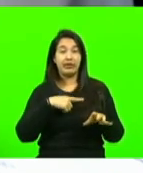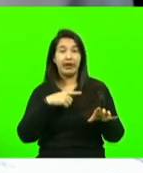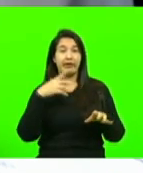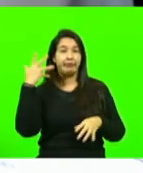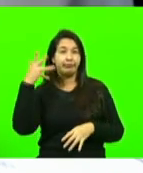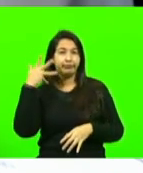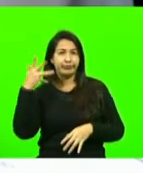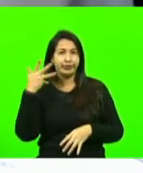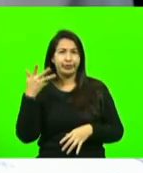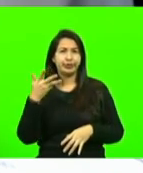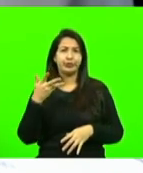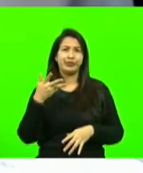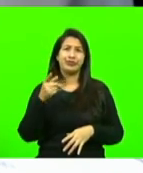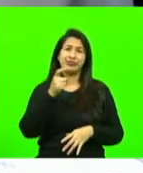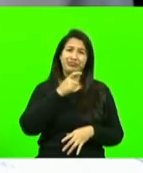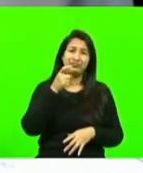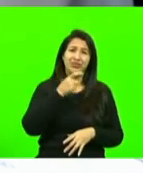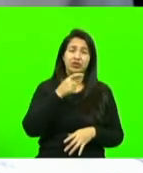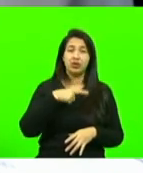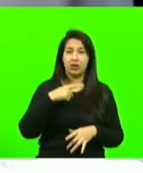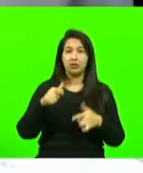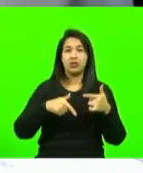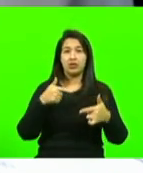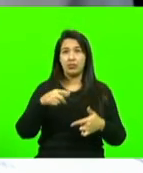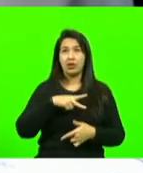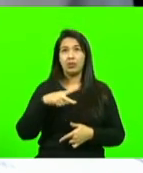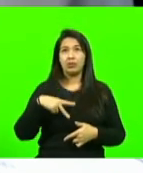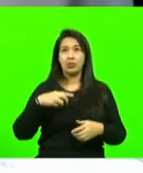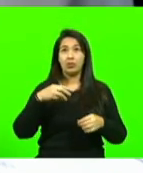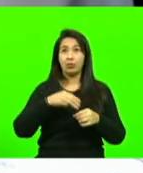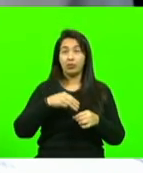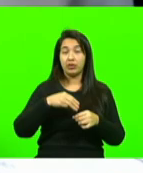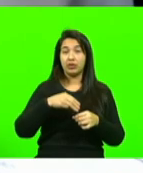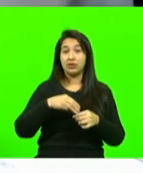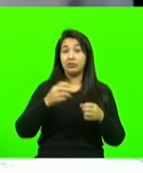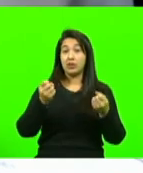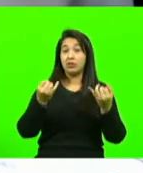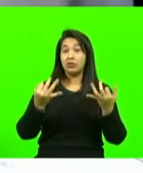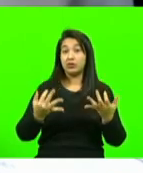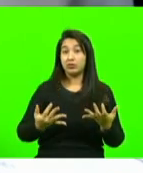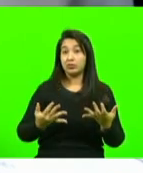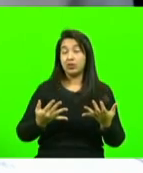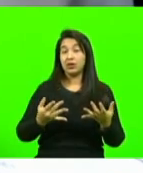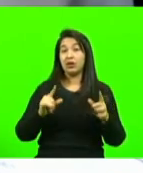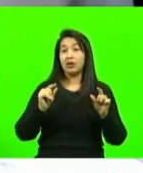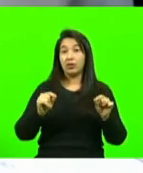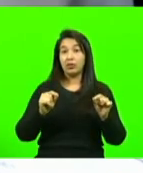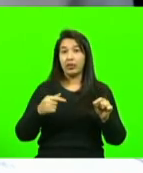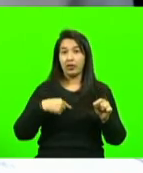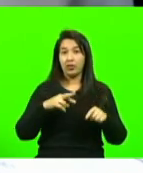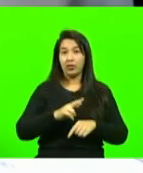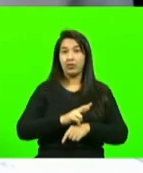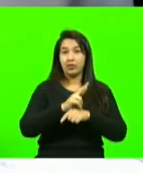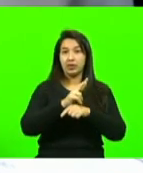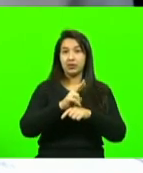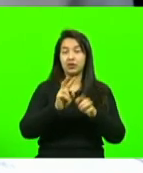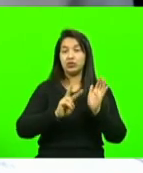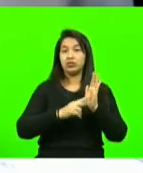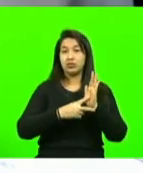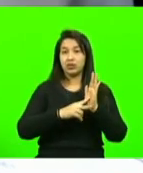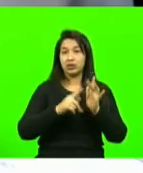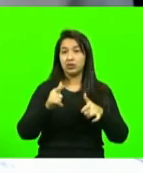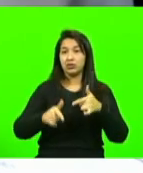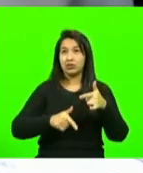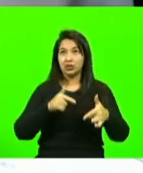verdadeiros já foram ditos aqui eu sou trabalhador do serviço público municipal que é onde se concentra e só representante do Sindicato de Trabalhadores